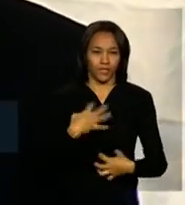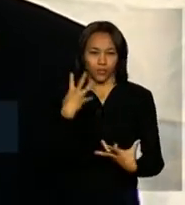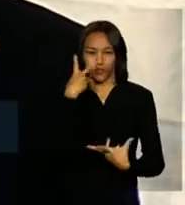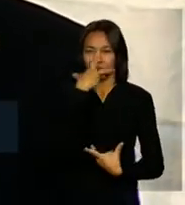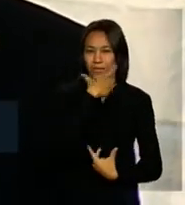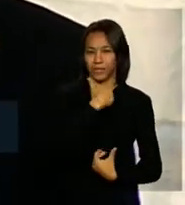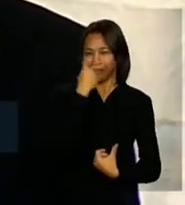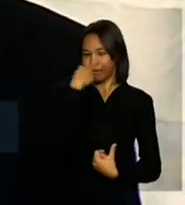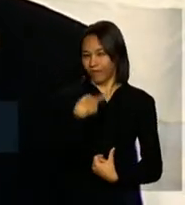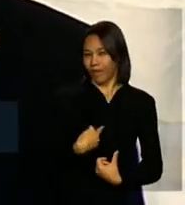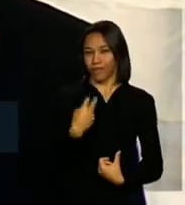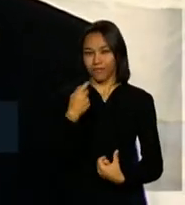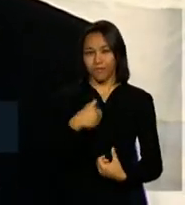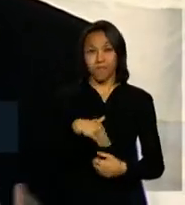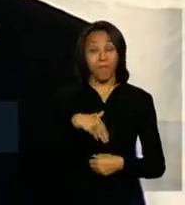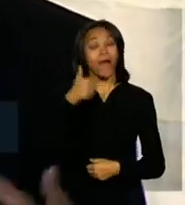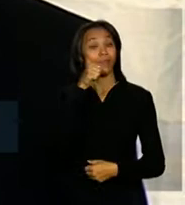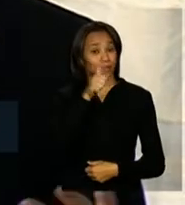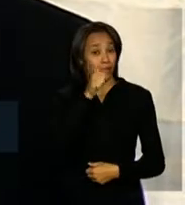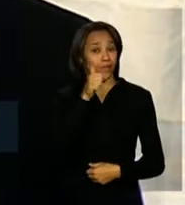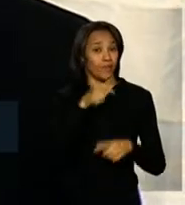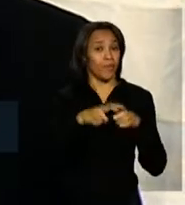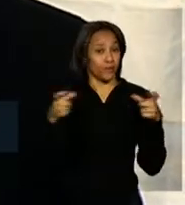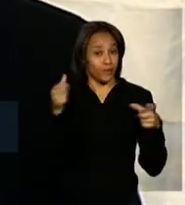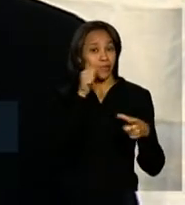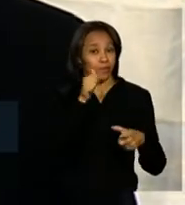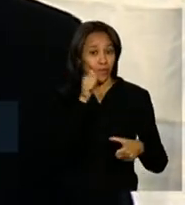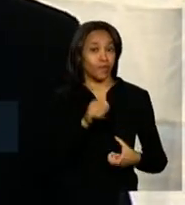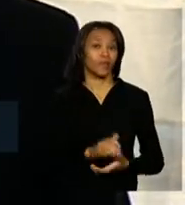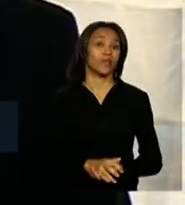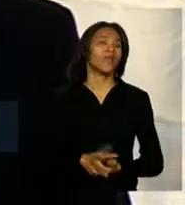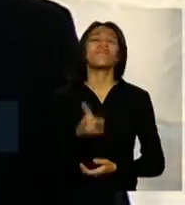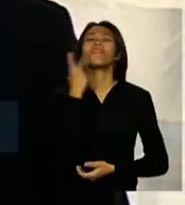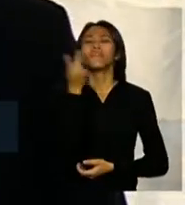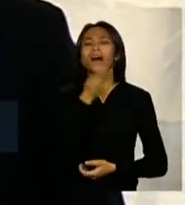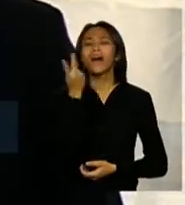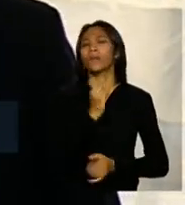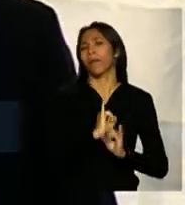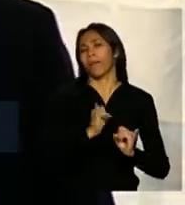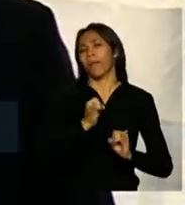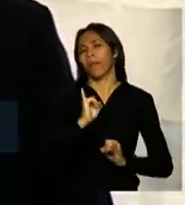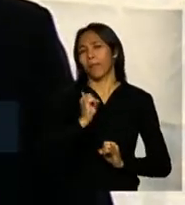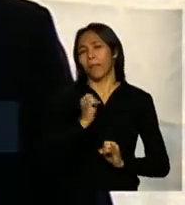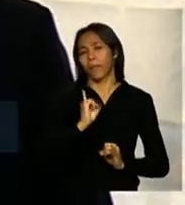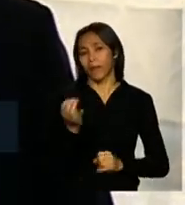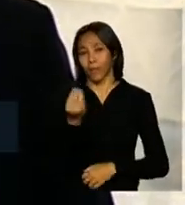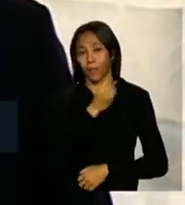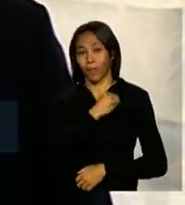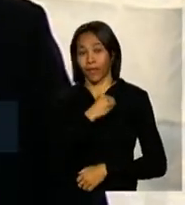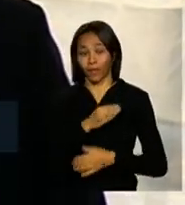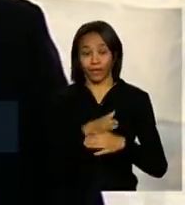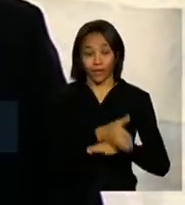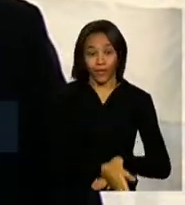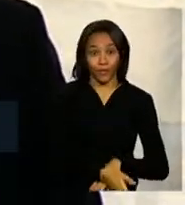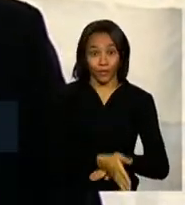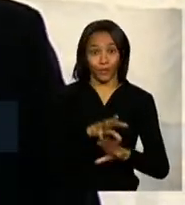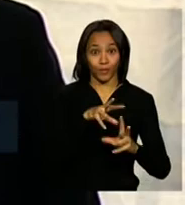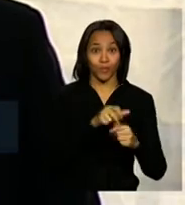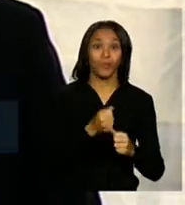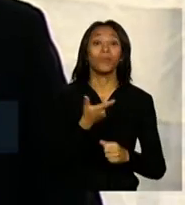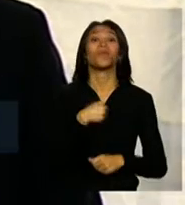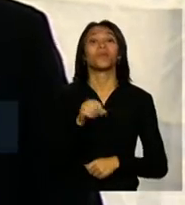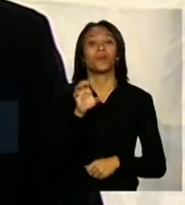todas as mulheres conta-se a tradição Agnelo que o pecado entrou no mundo com a nossa mãe